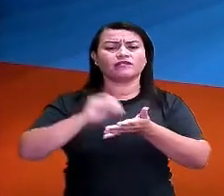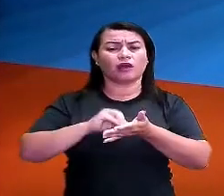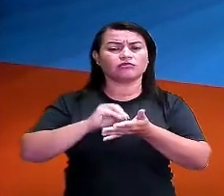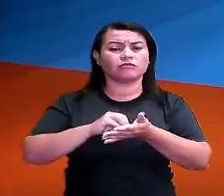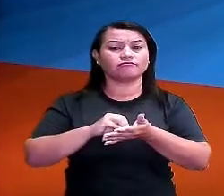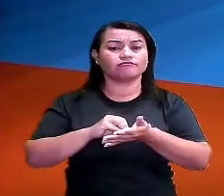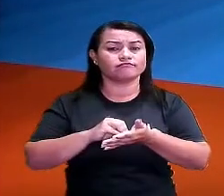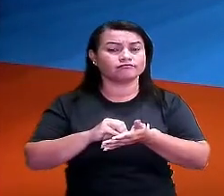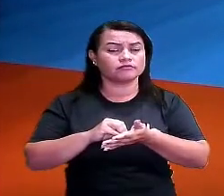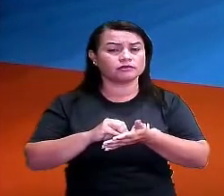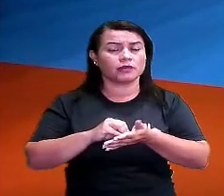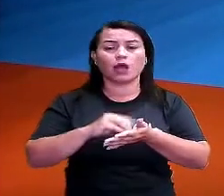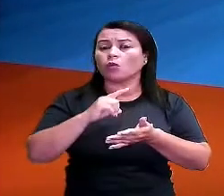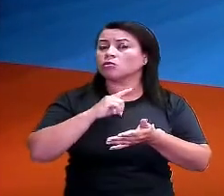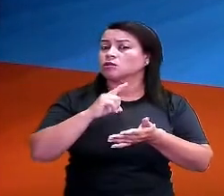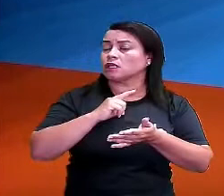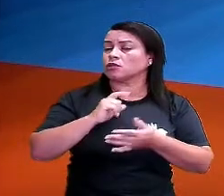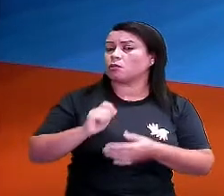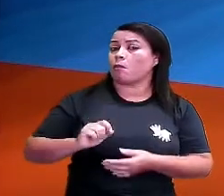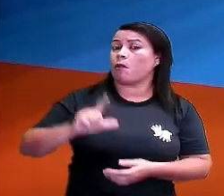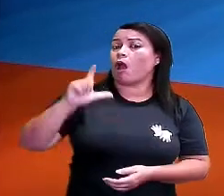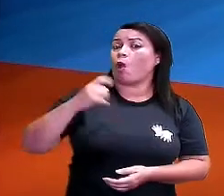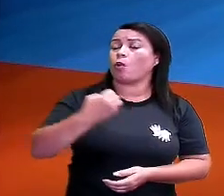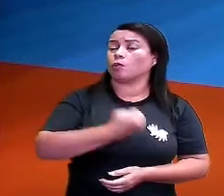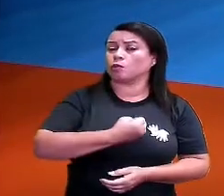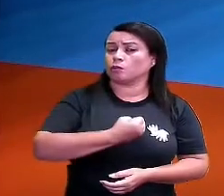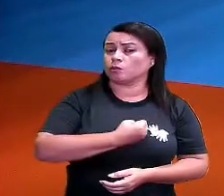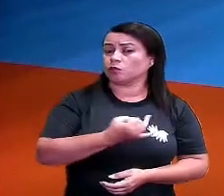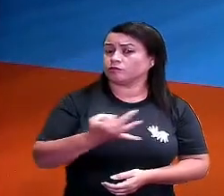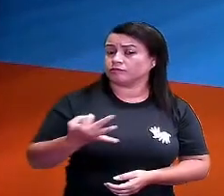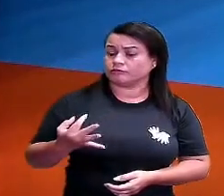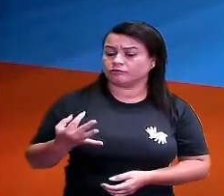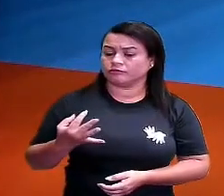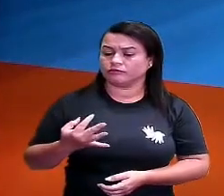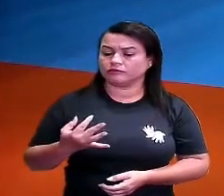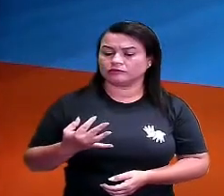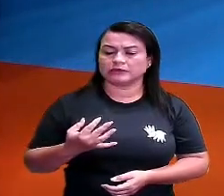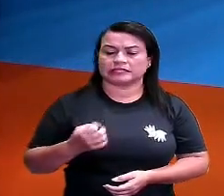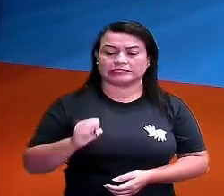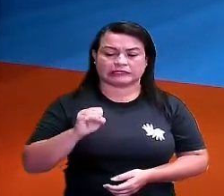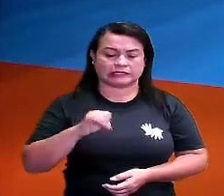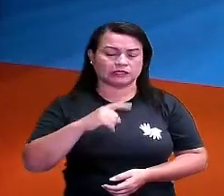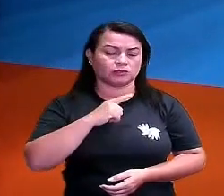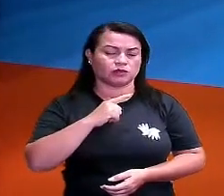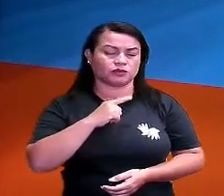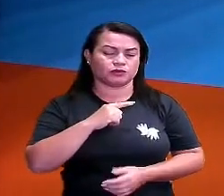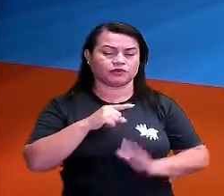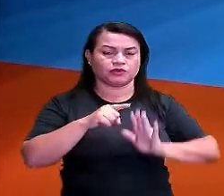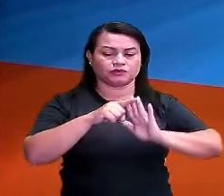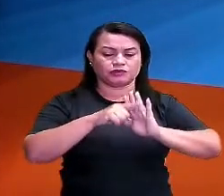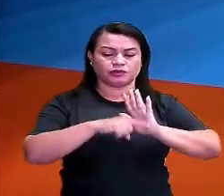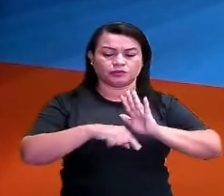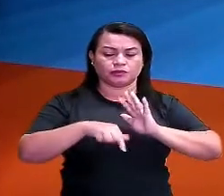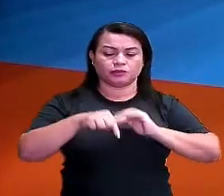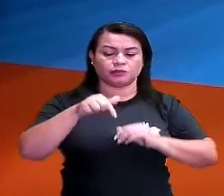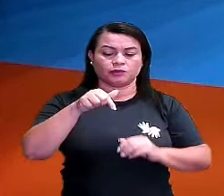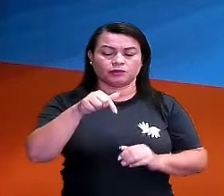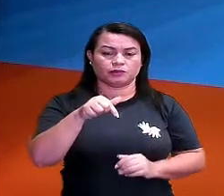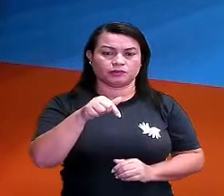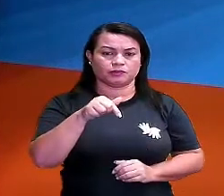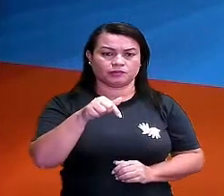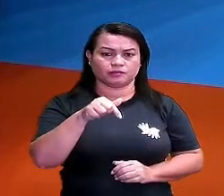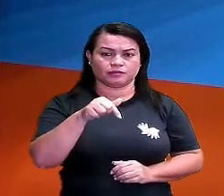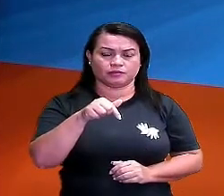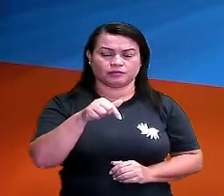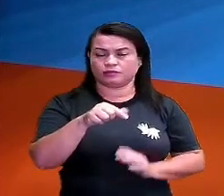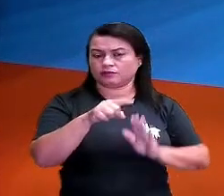né, como maior possível? Se eu estou dividindo por 7, né?